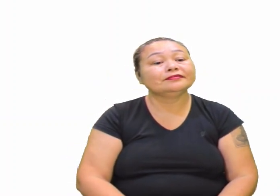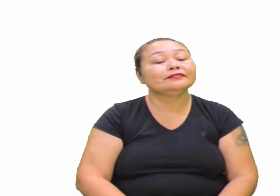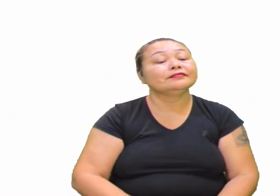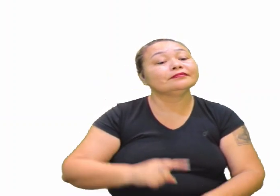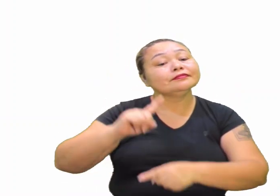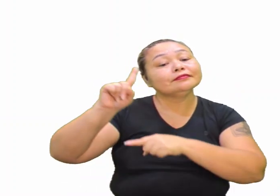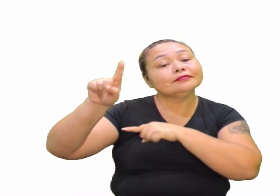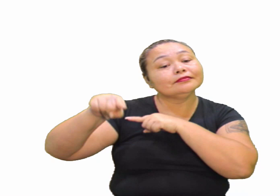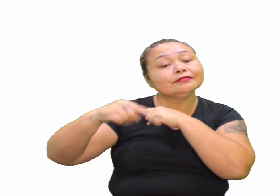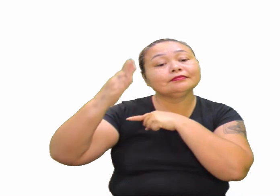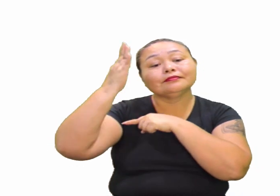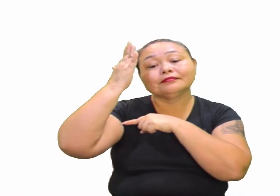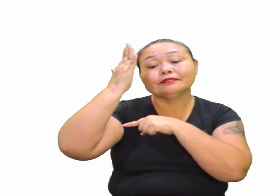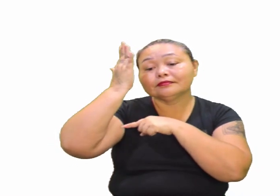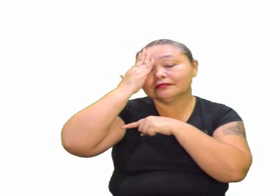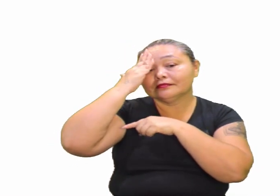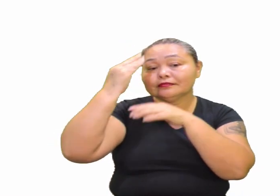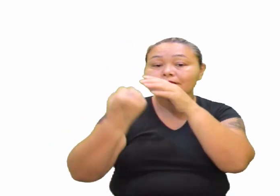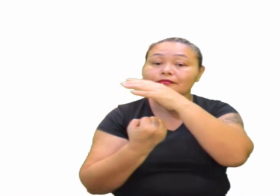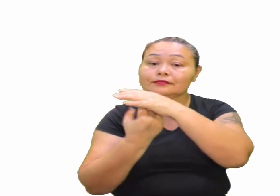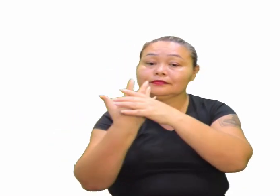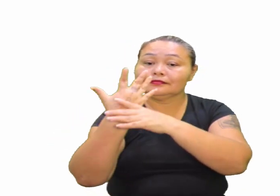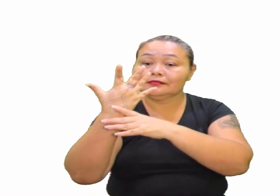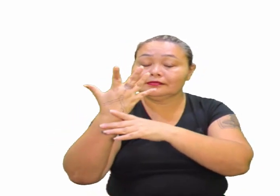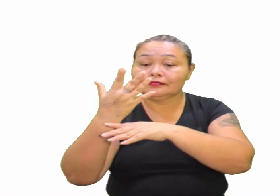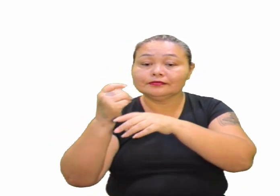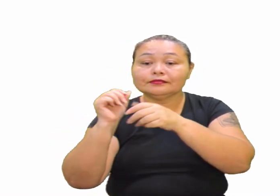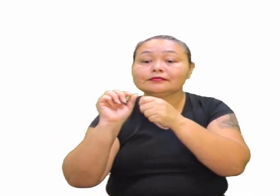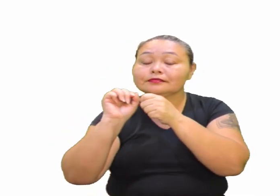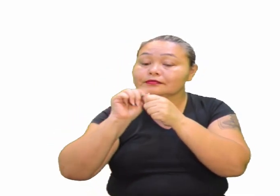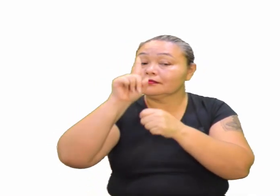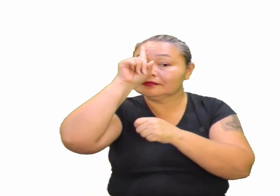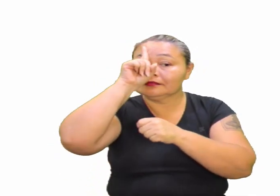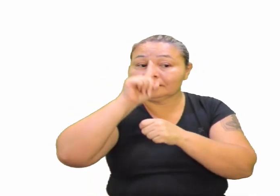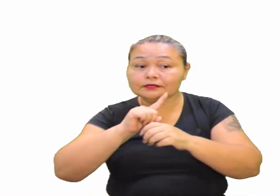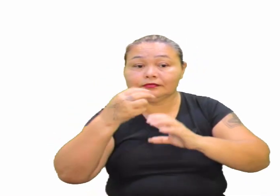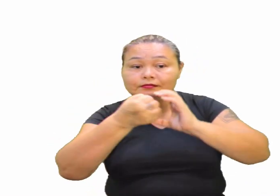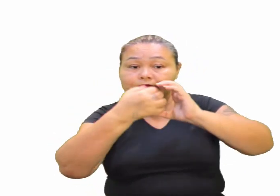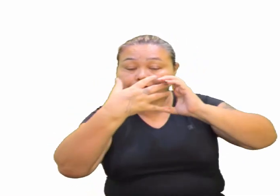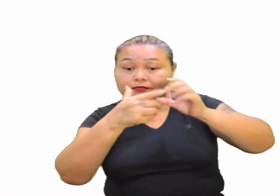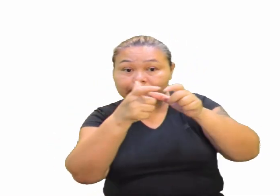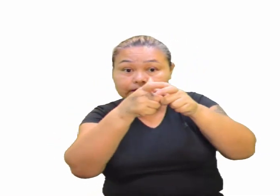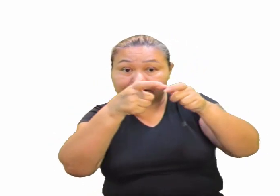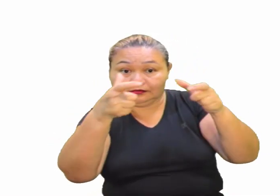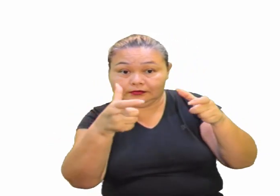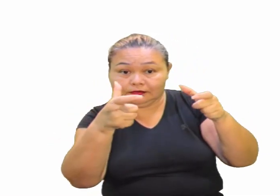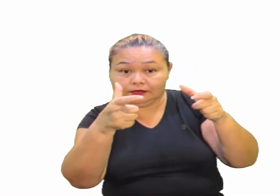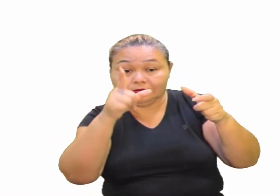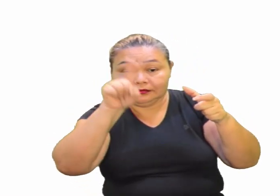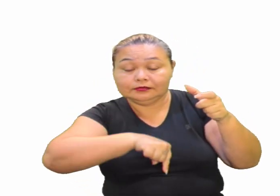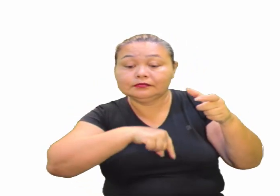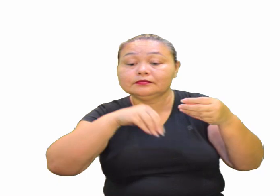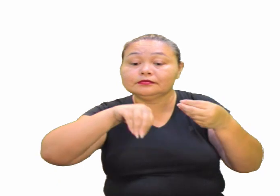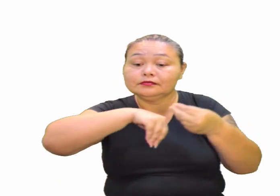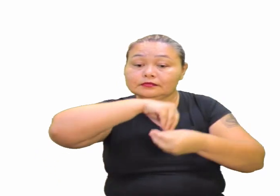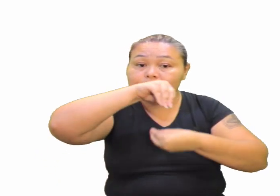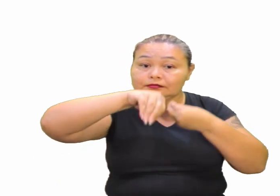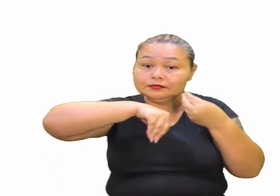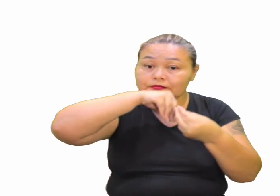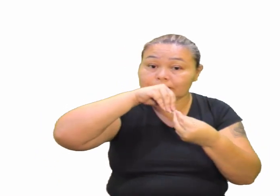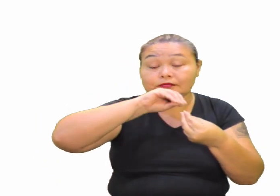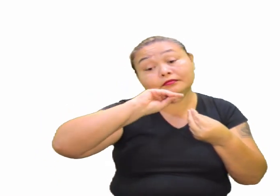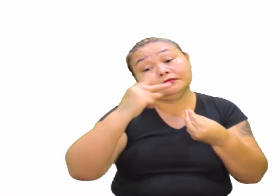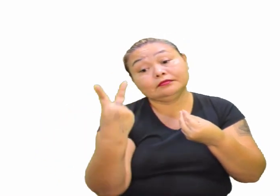Para descobrir se uma planta que produz ervilha amarela, característica dominante, é homozigota